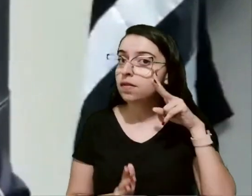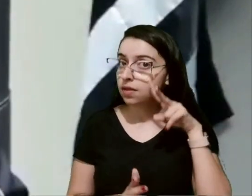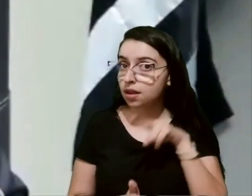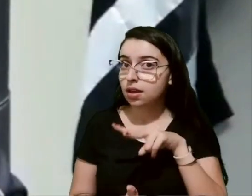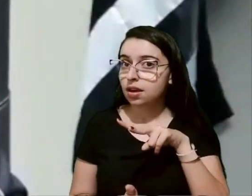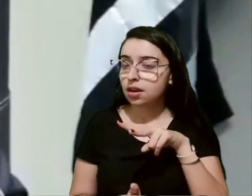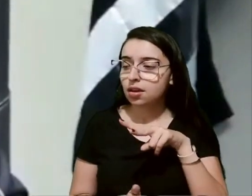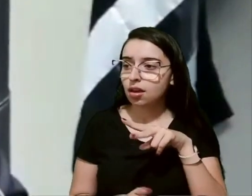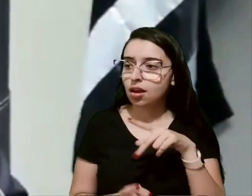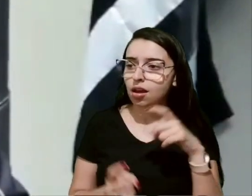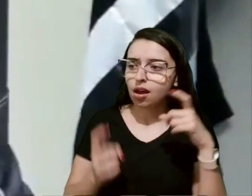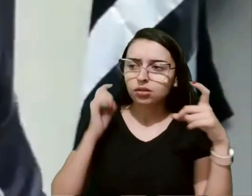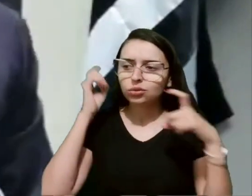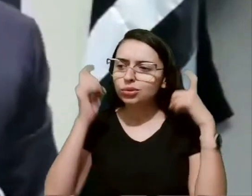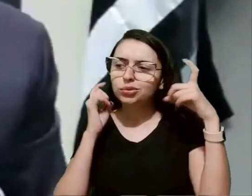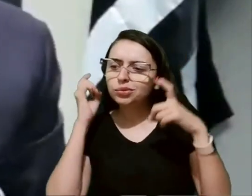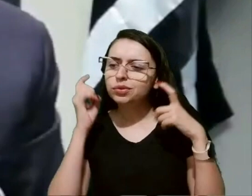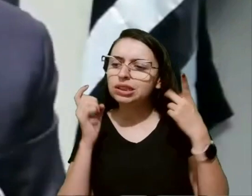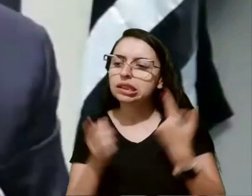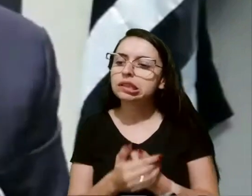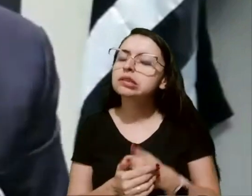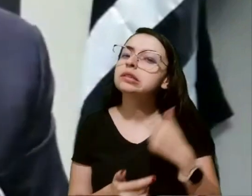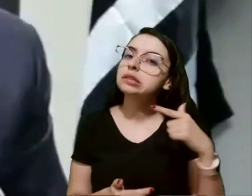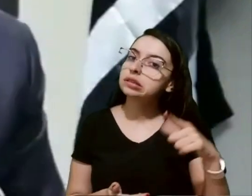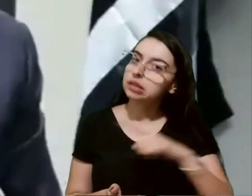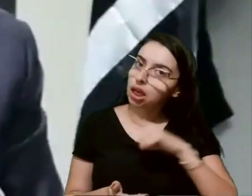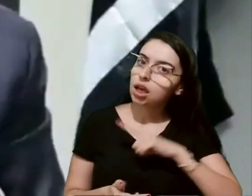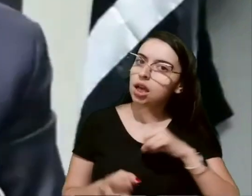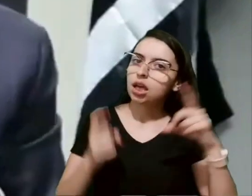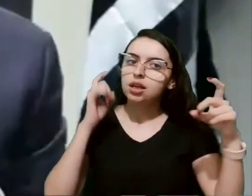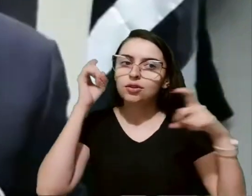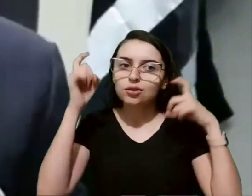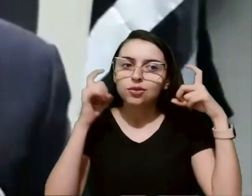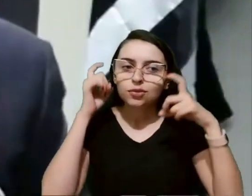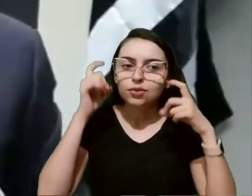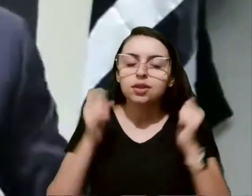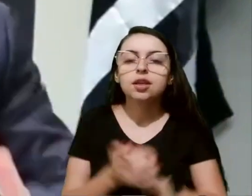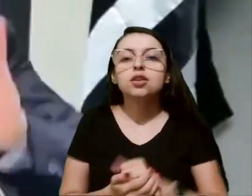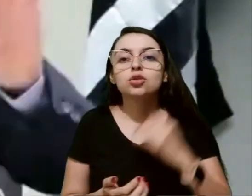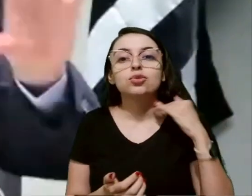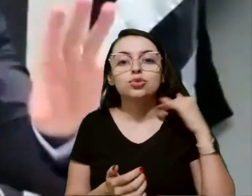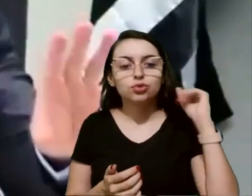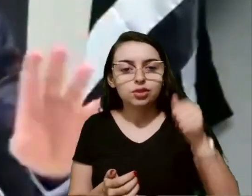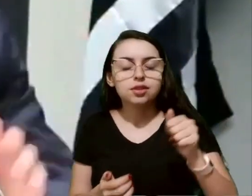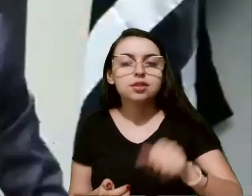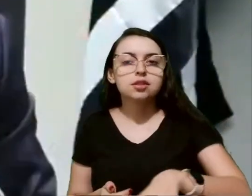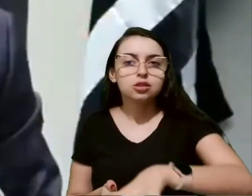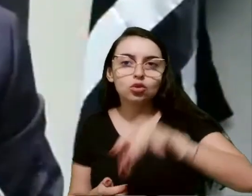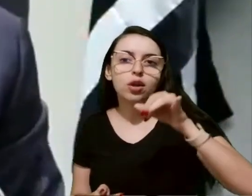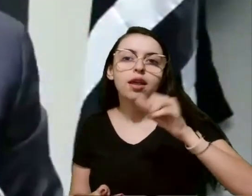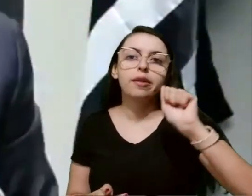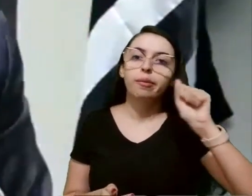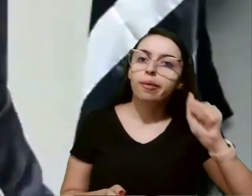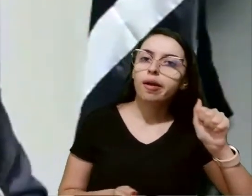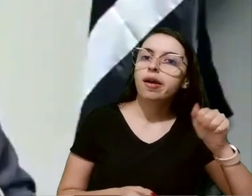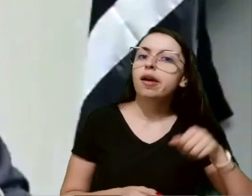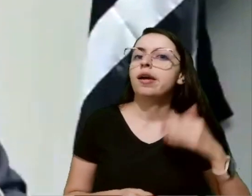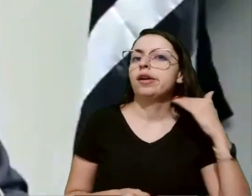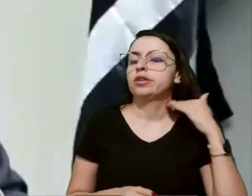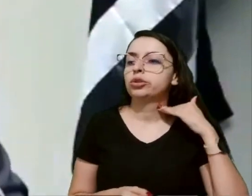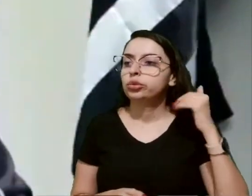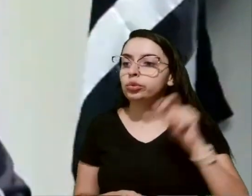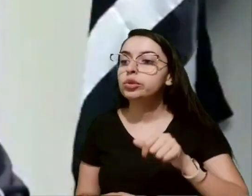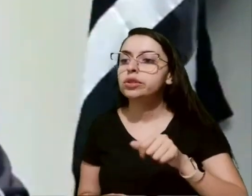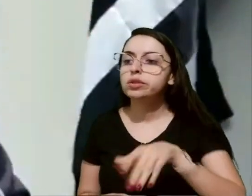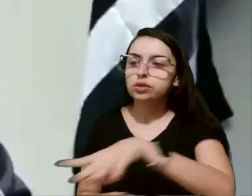detectar a incerteza. E ele citar, falar, existe uma incerteza, tem juízes decidindo A e tem juízes decidindo B. As duas correntes, que a gente